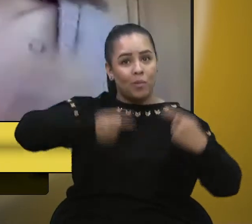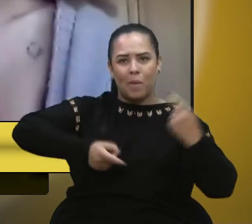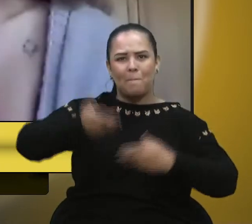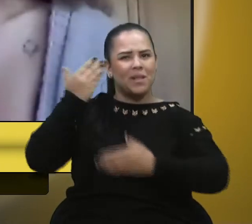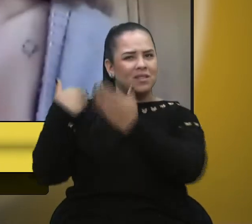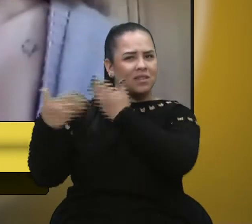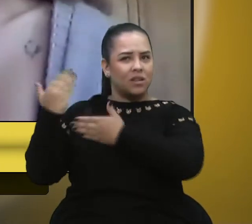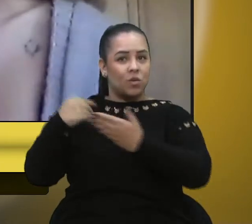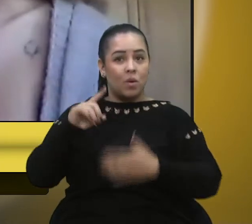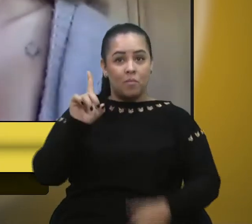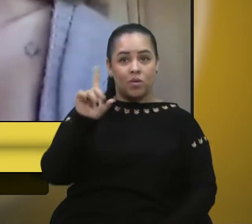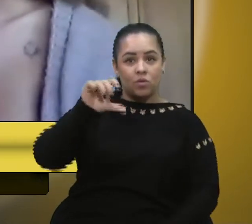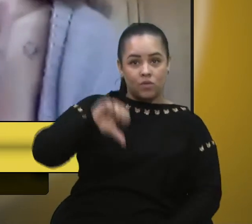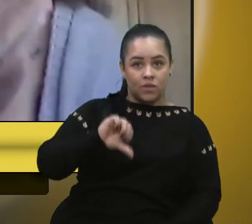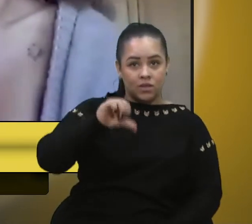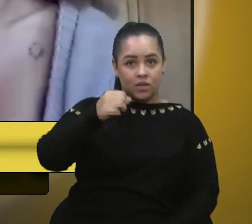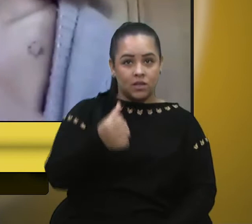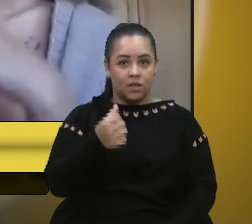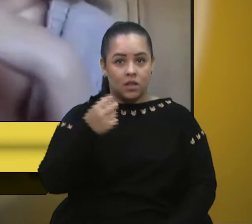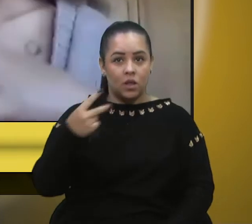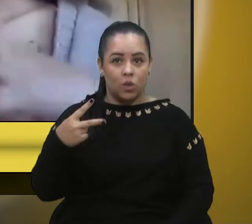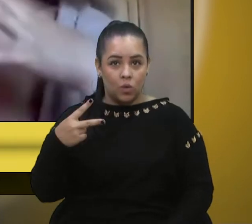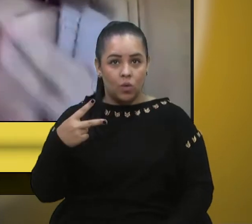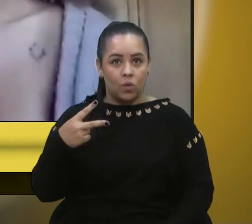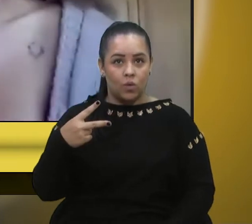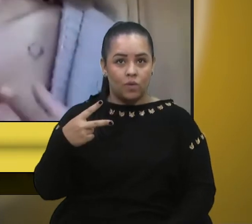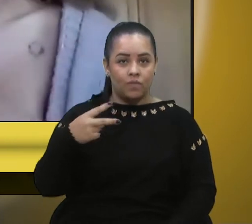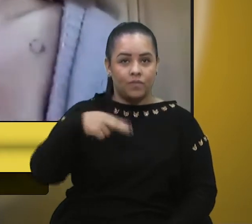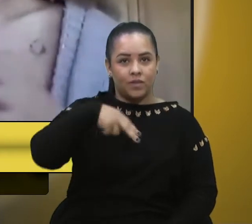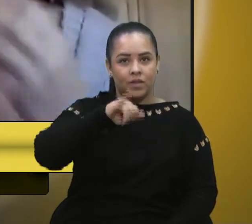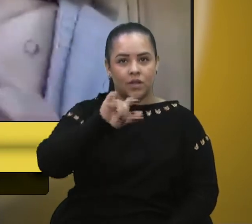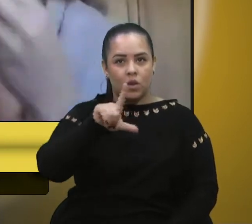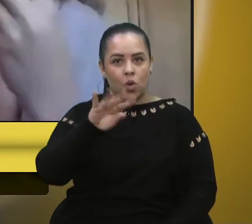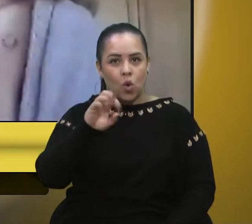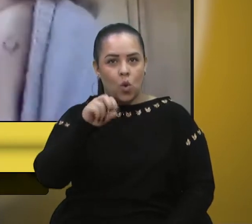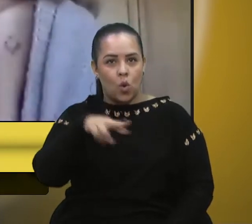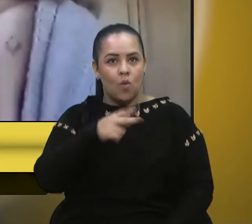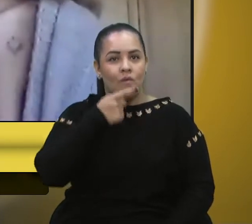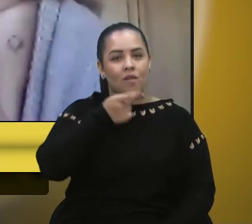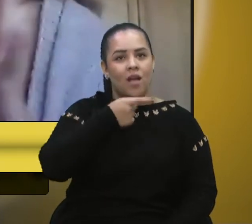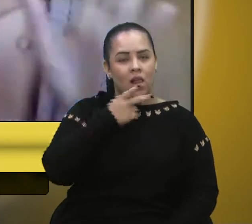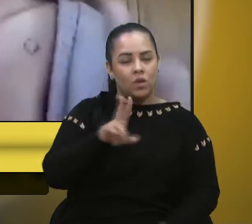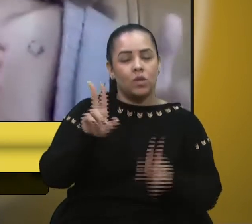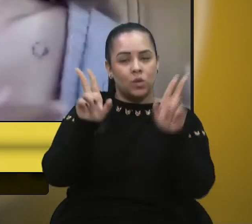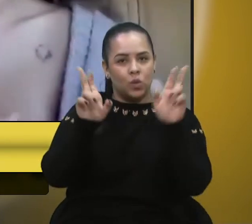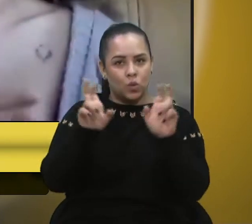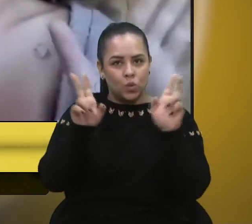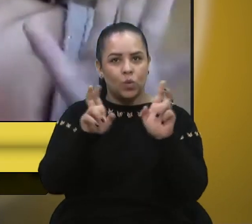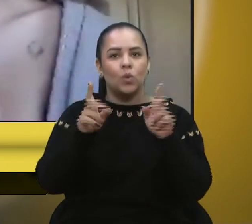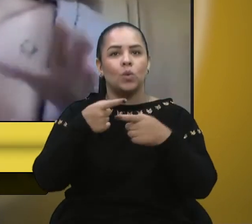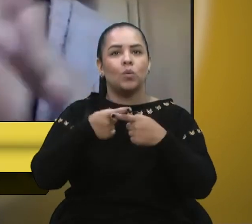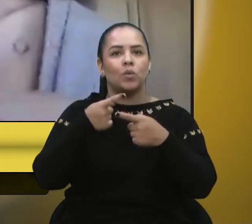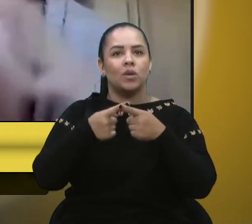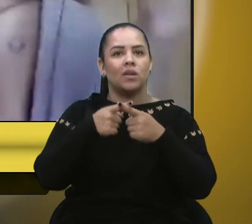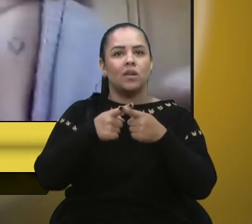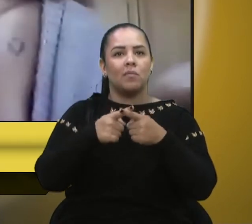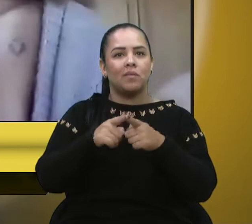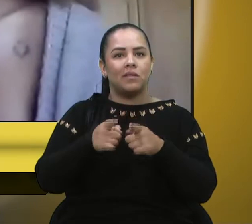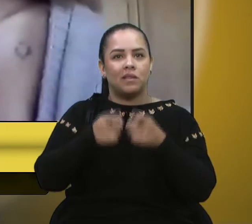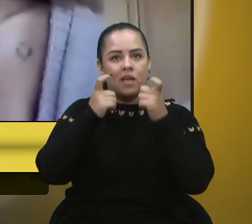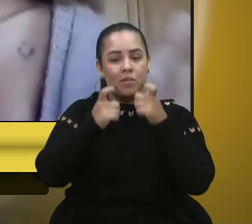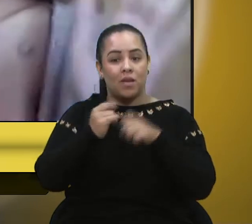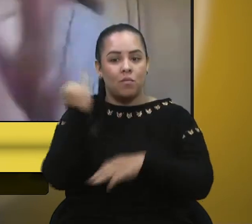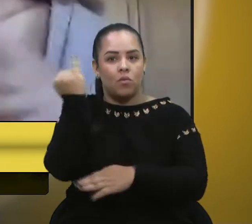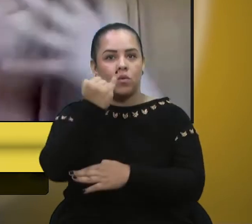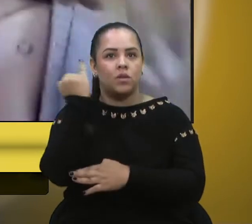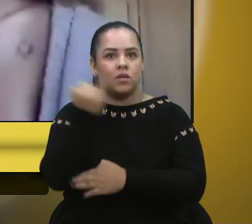Em 1962, Milton Friedman fala sobre o tema, tendo em vista a importância de